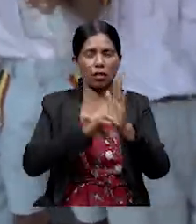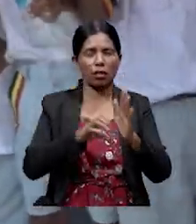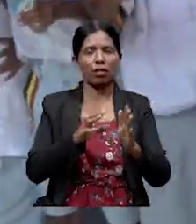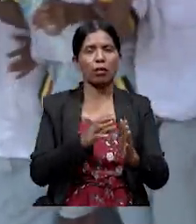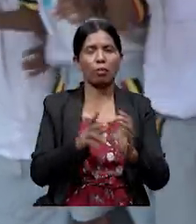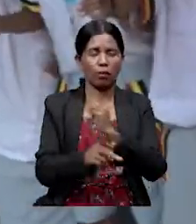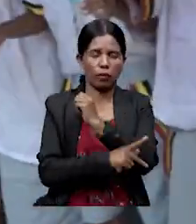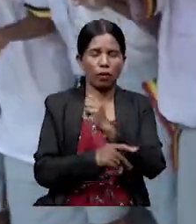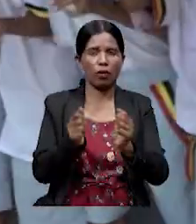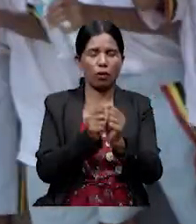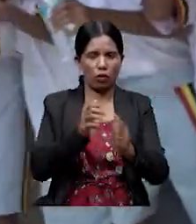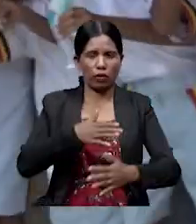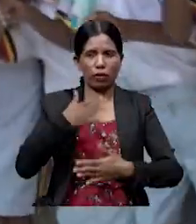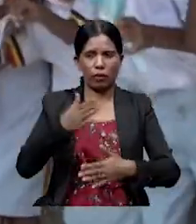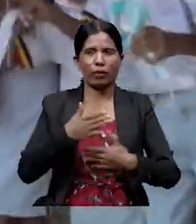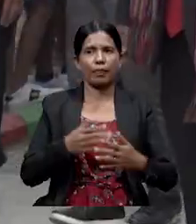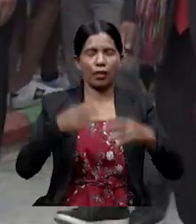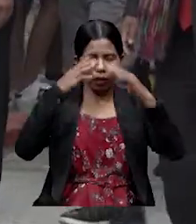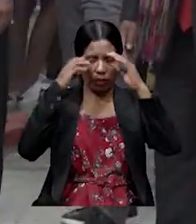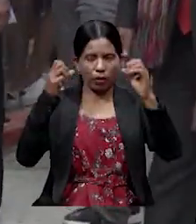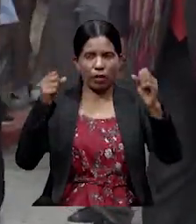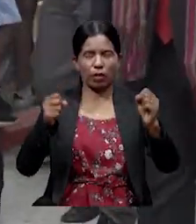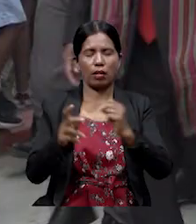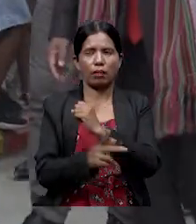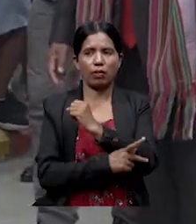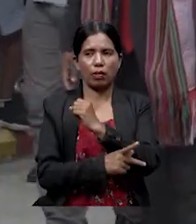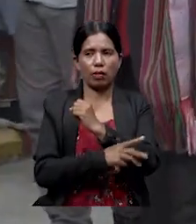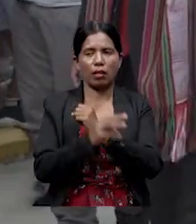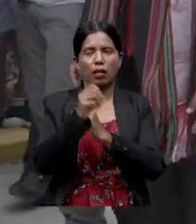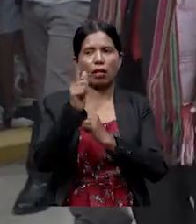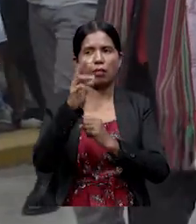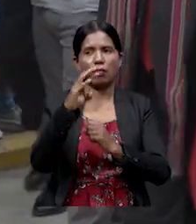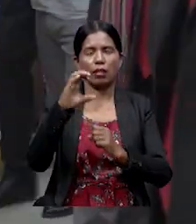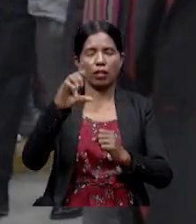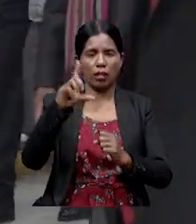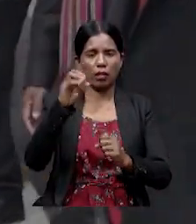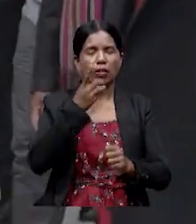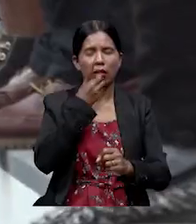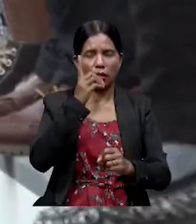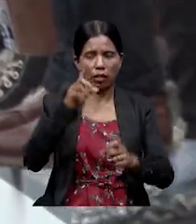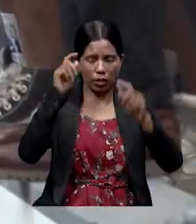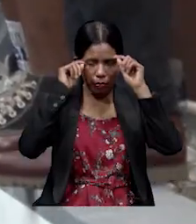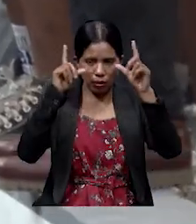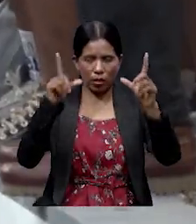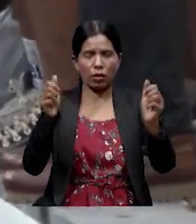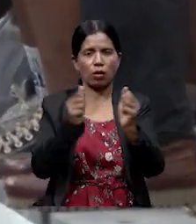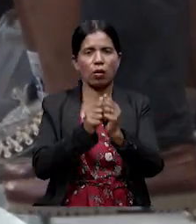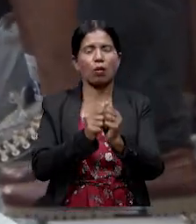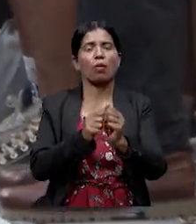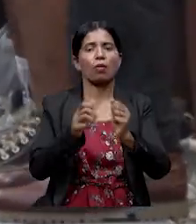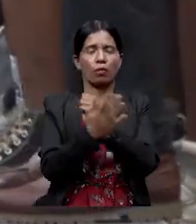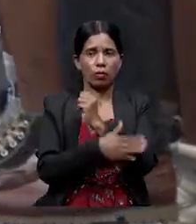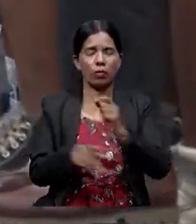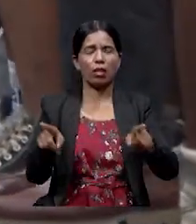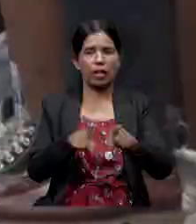contente. E em intervenção, Presidente da República Portugal, Marcelo Rebelo de Sousa, declara Timor-Leste ao Portugal, no Dernação